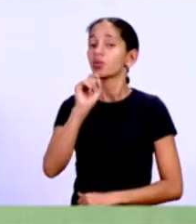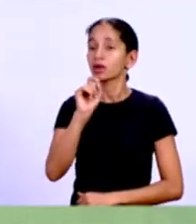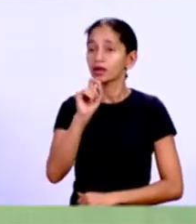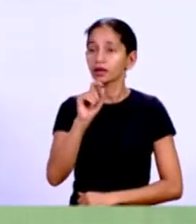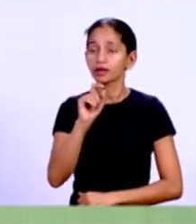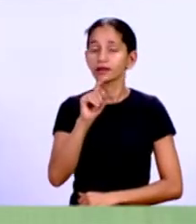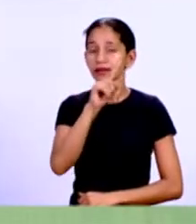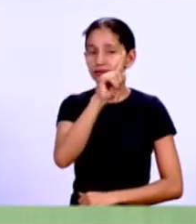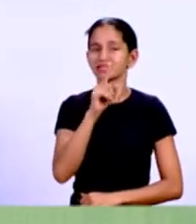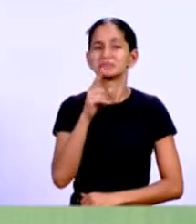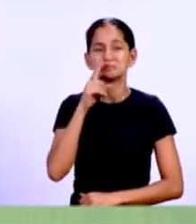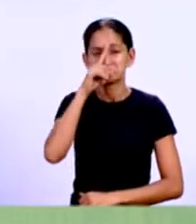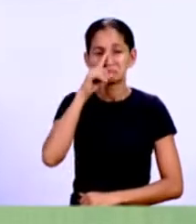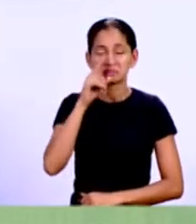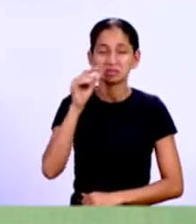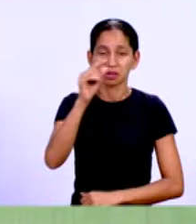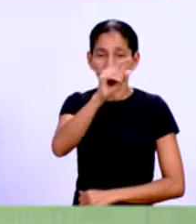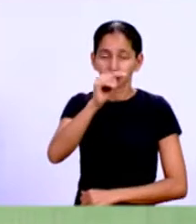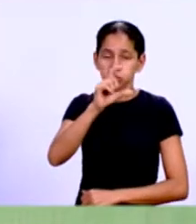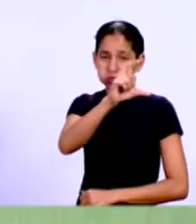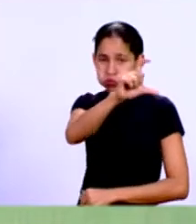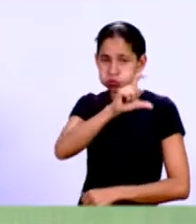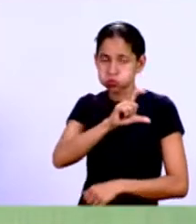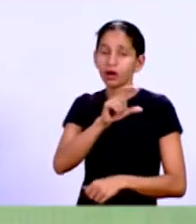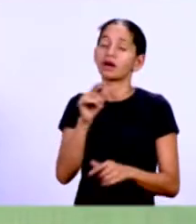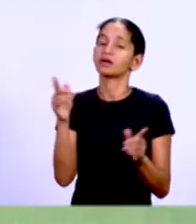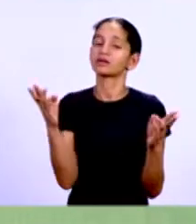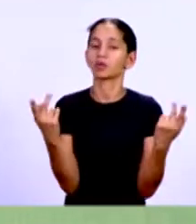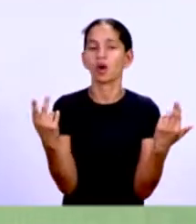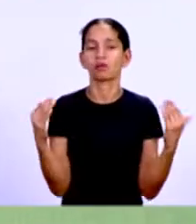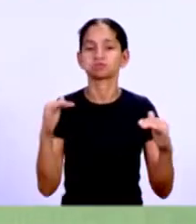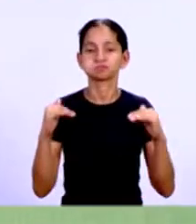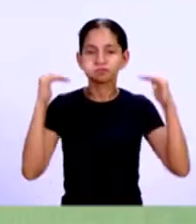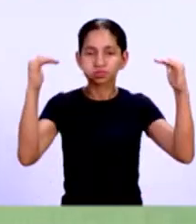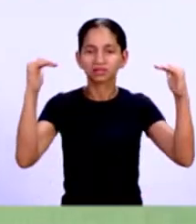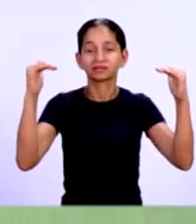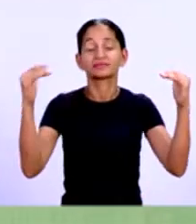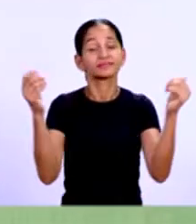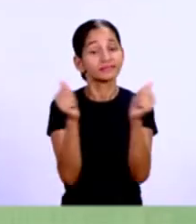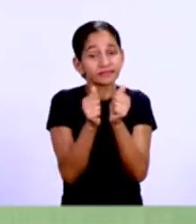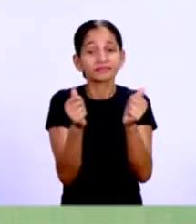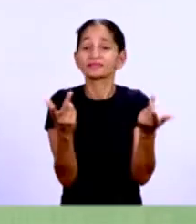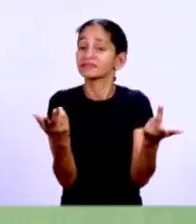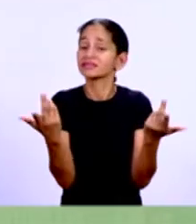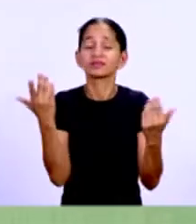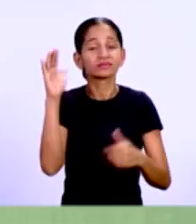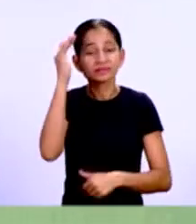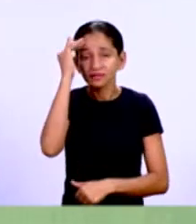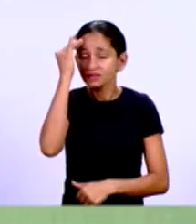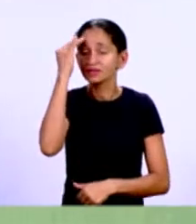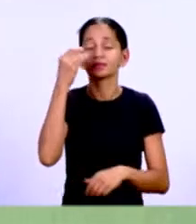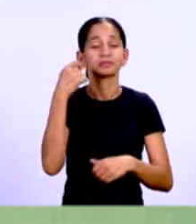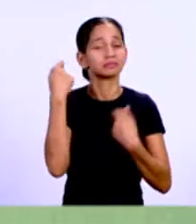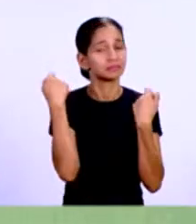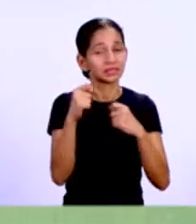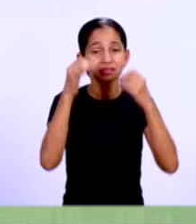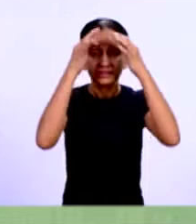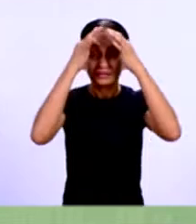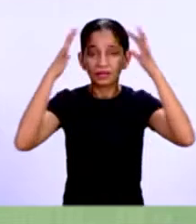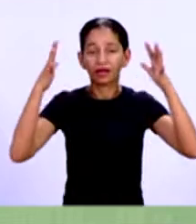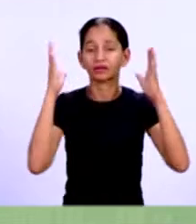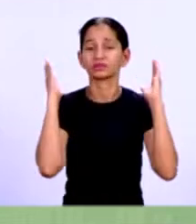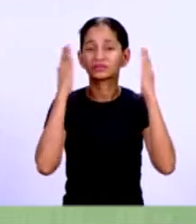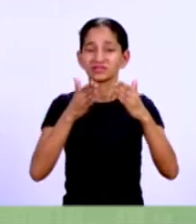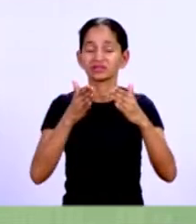ó, maior risco e maior retorno potencial. Então é muito importante compreender essa relação